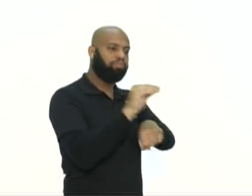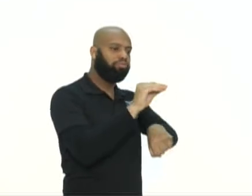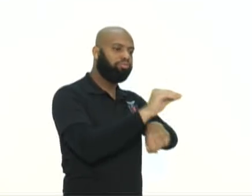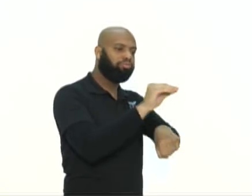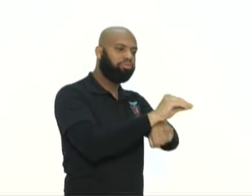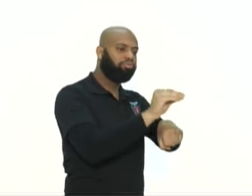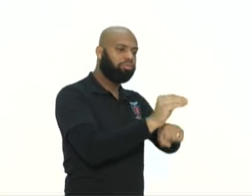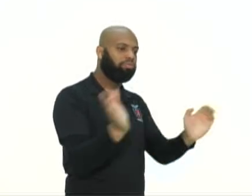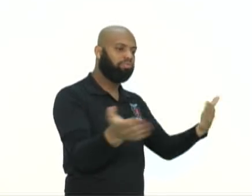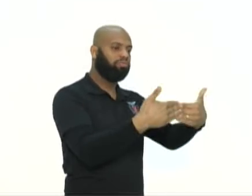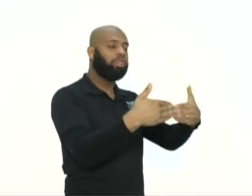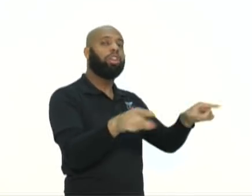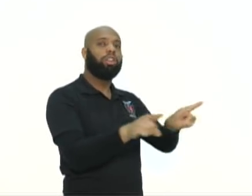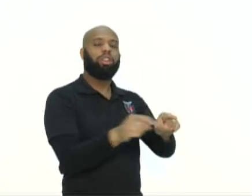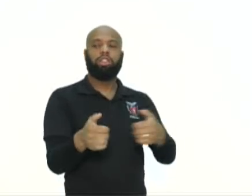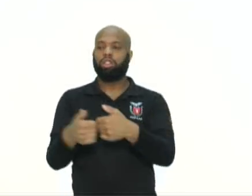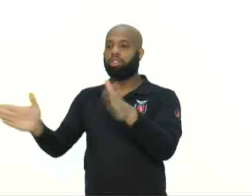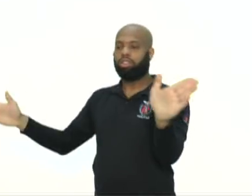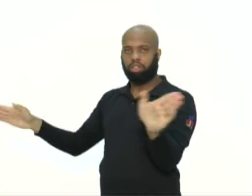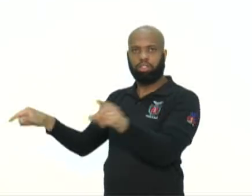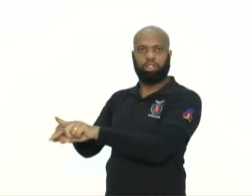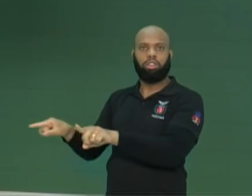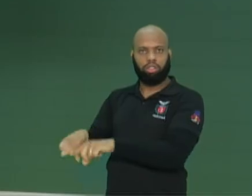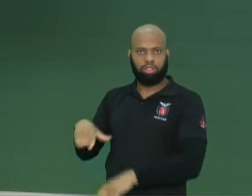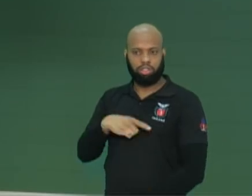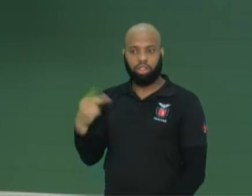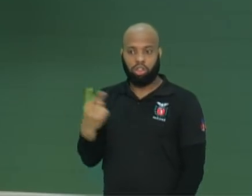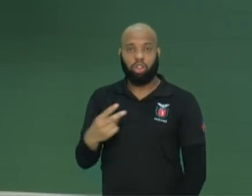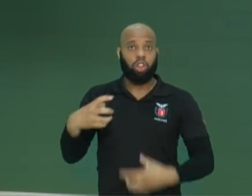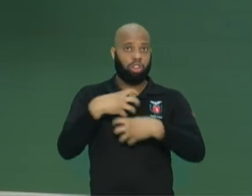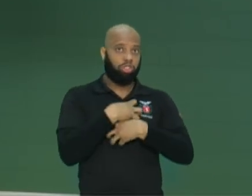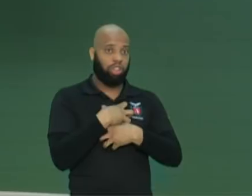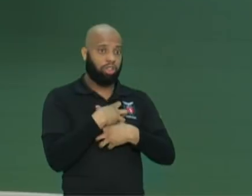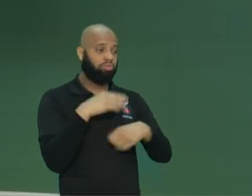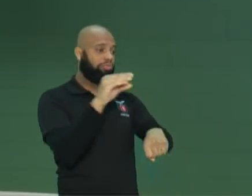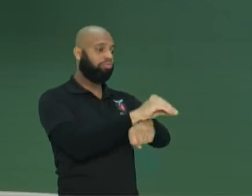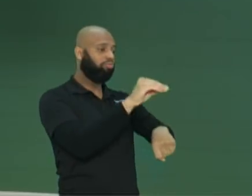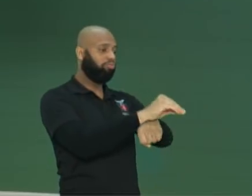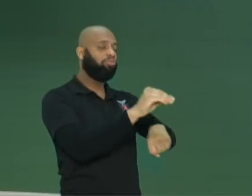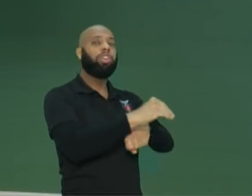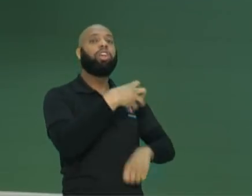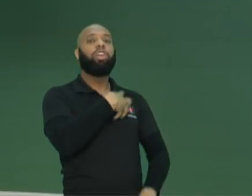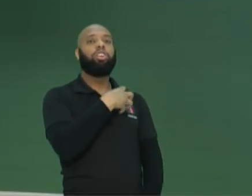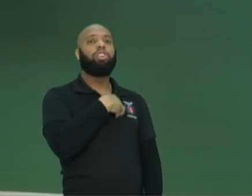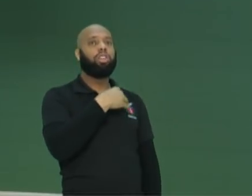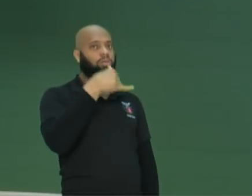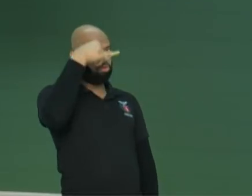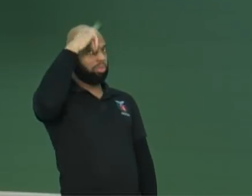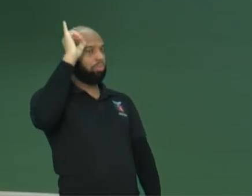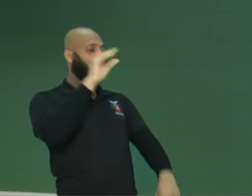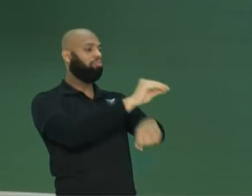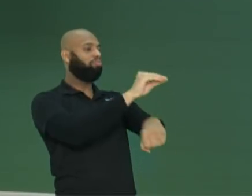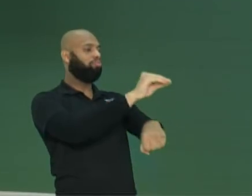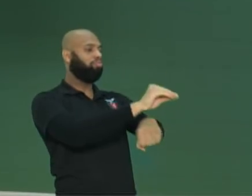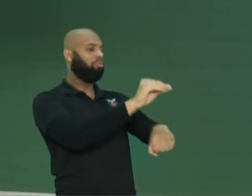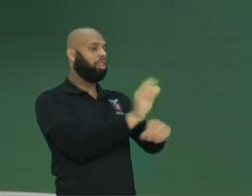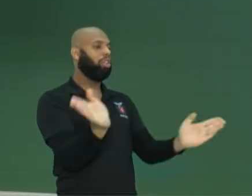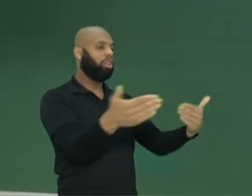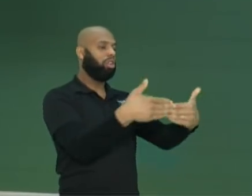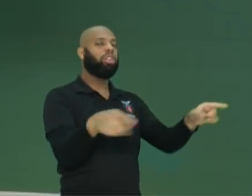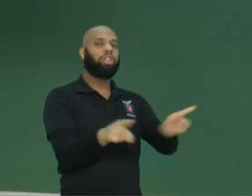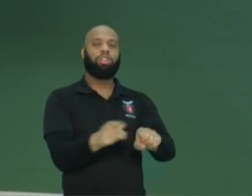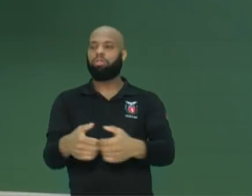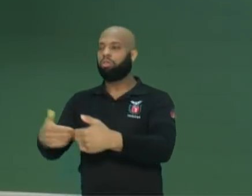quanto soltos no campo, que é extensiva. Existem as duas formas de criação, né? Presença